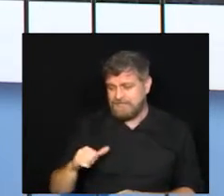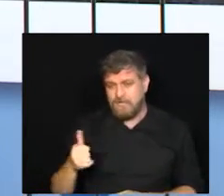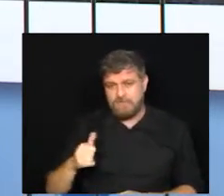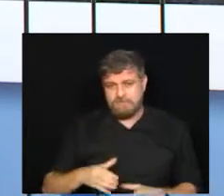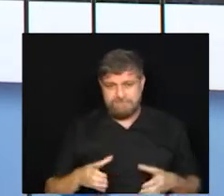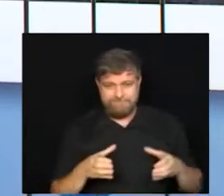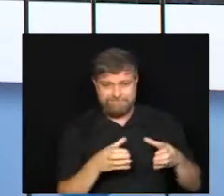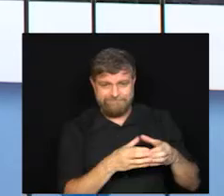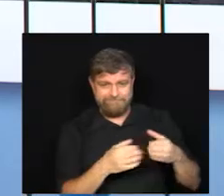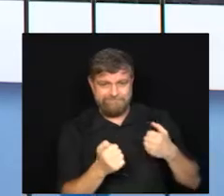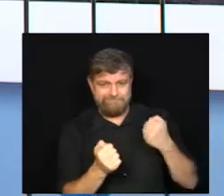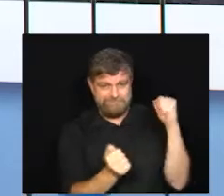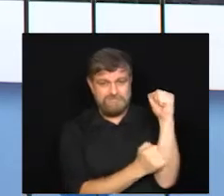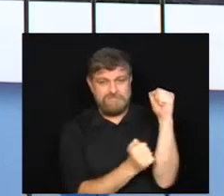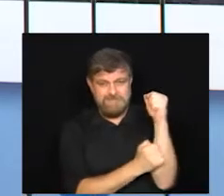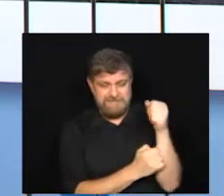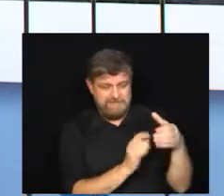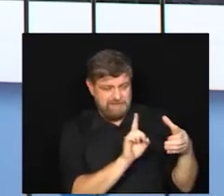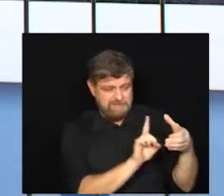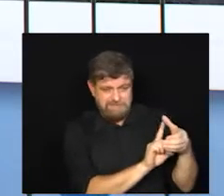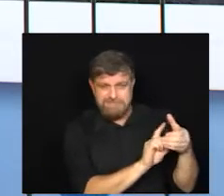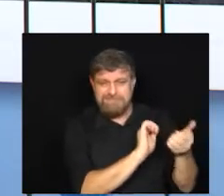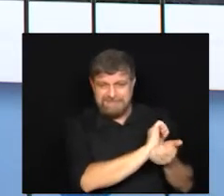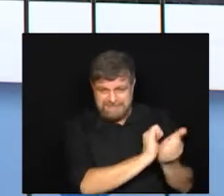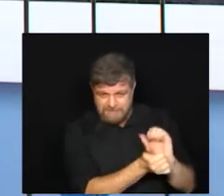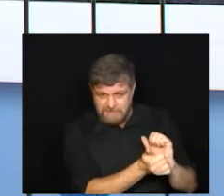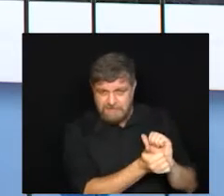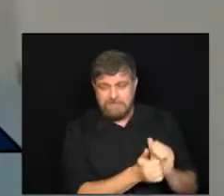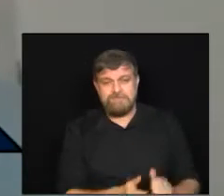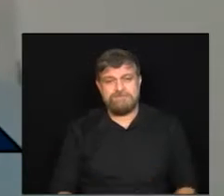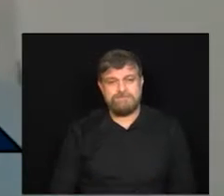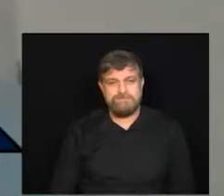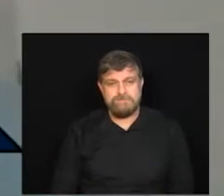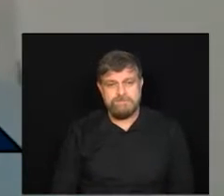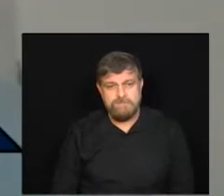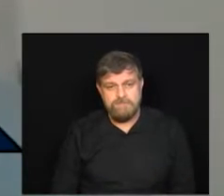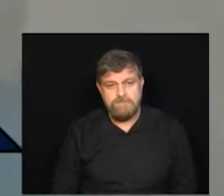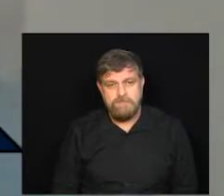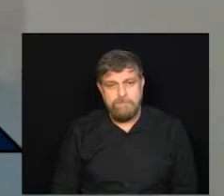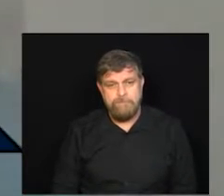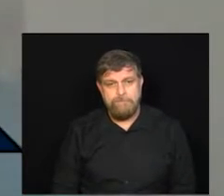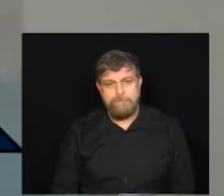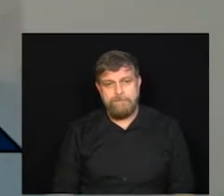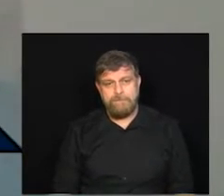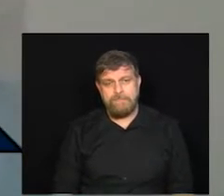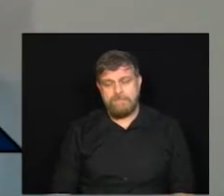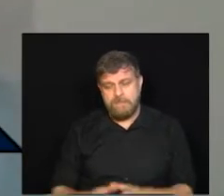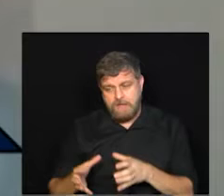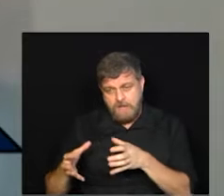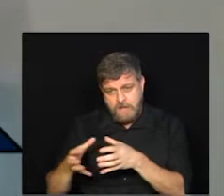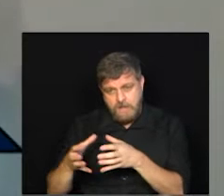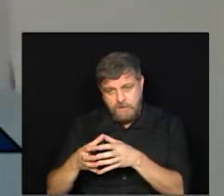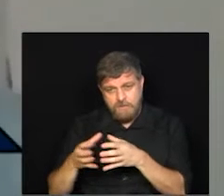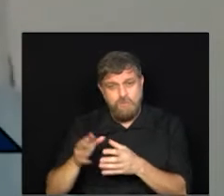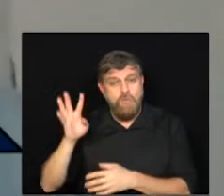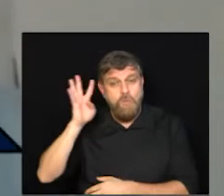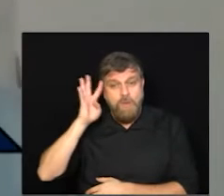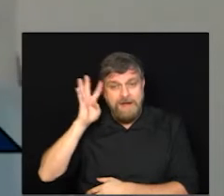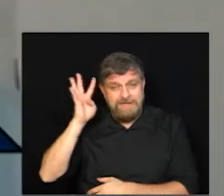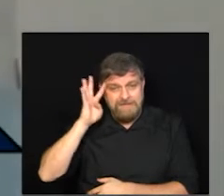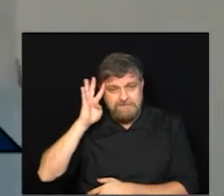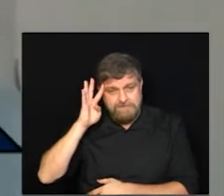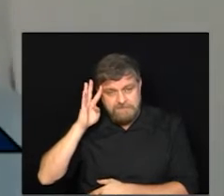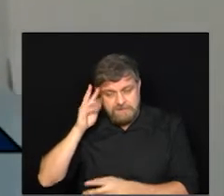resgatado em um tambor aqui em Campinas. Essa comissão, na próxima quarta-feira, que